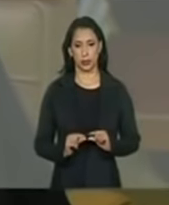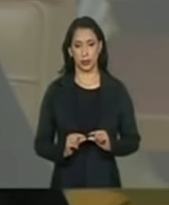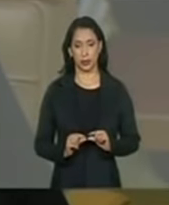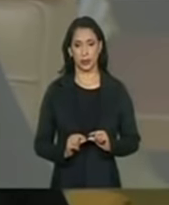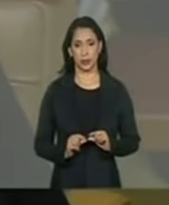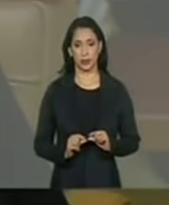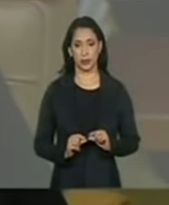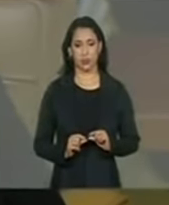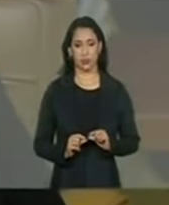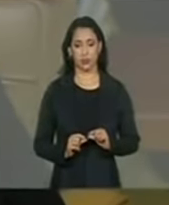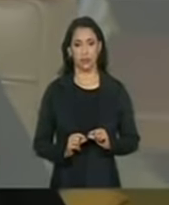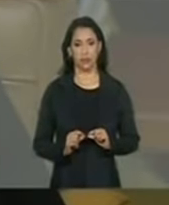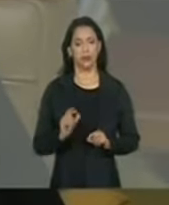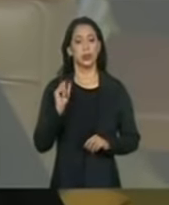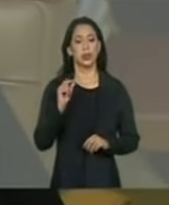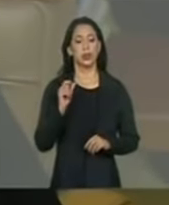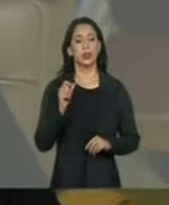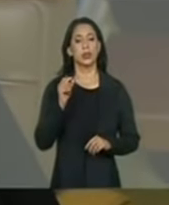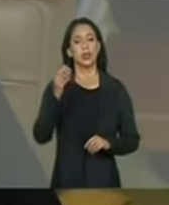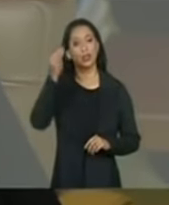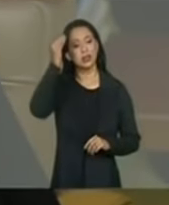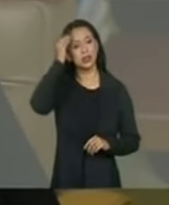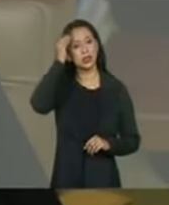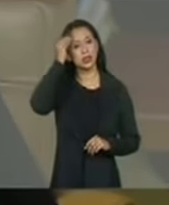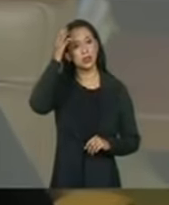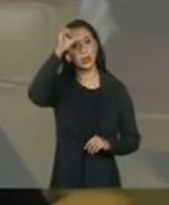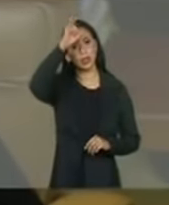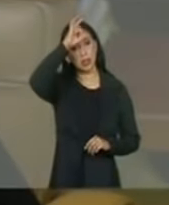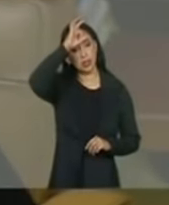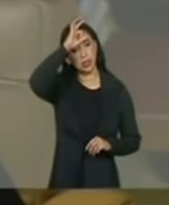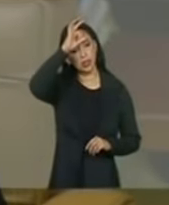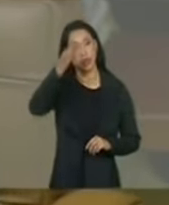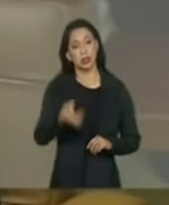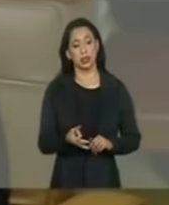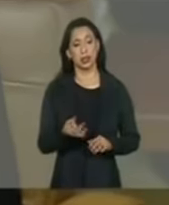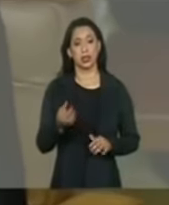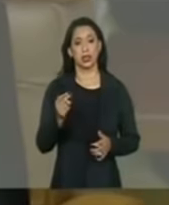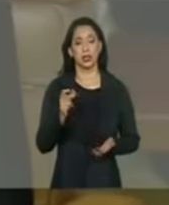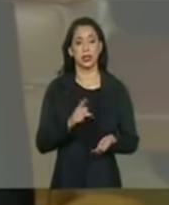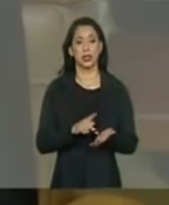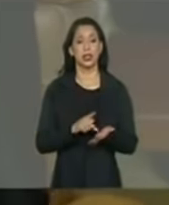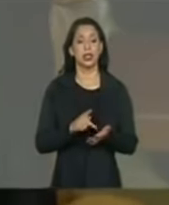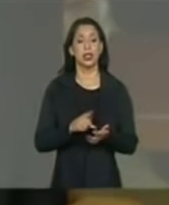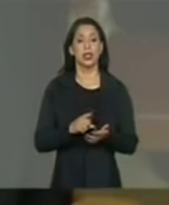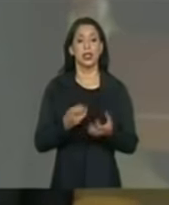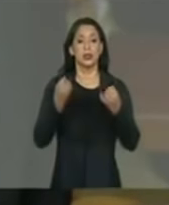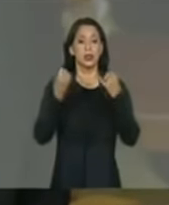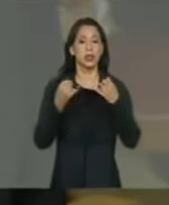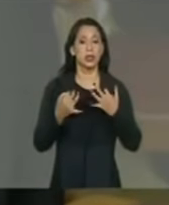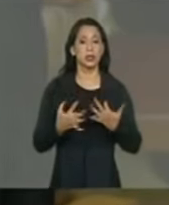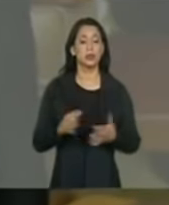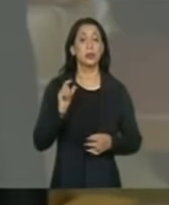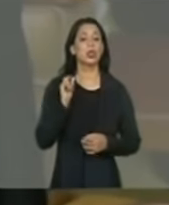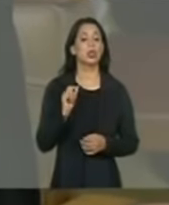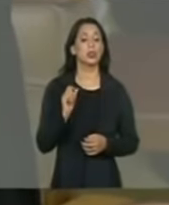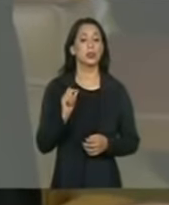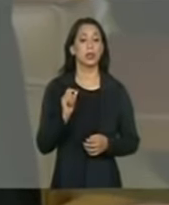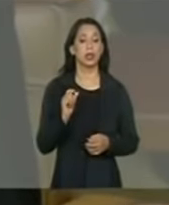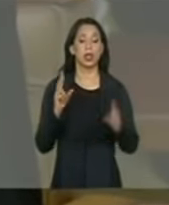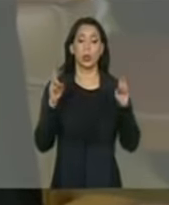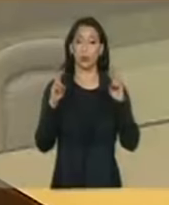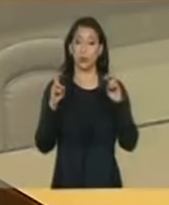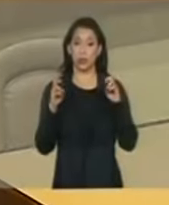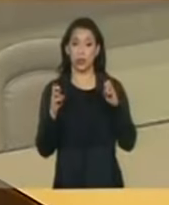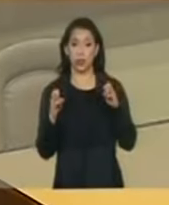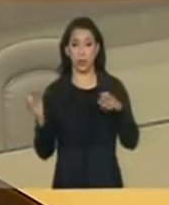questão da presunção de inocência e da extensão dessa enfim cada scrap gaza é um tema a que não é novo